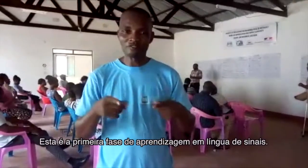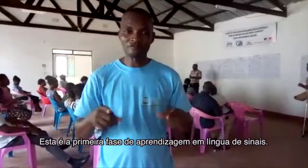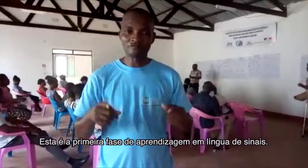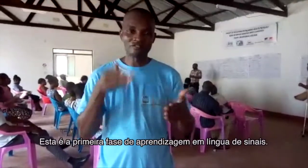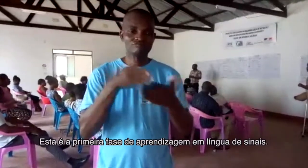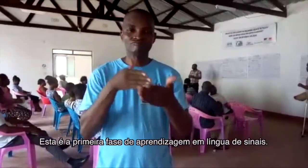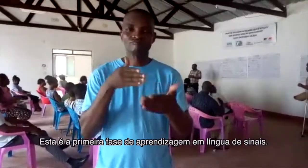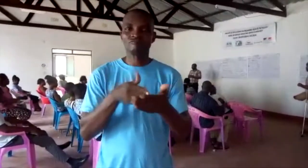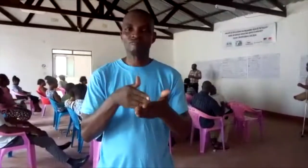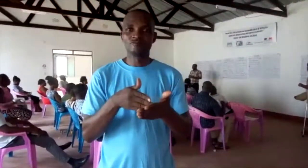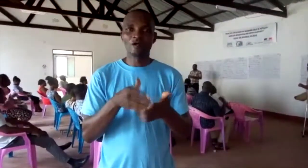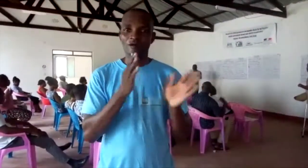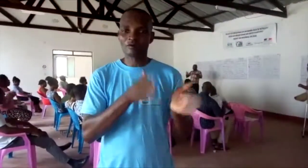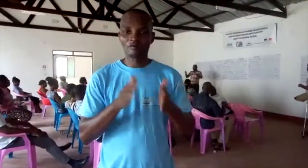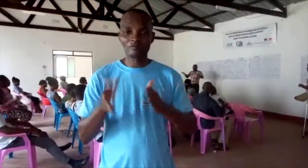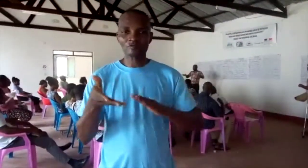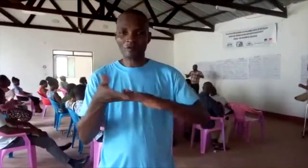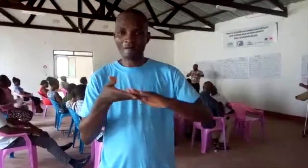sinais.